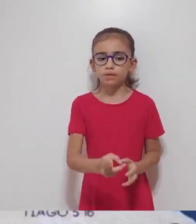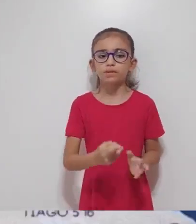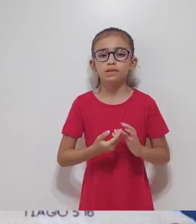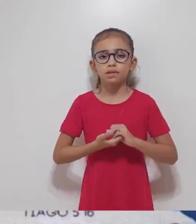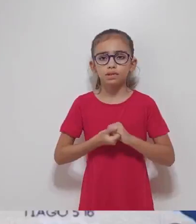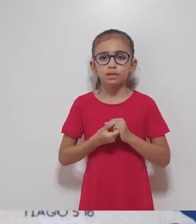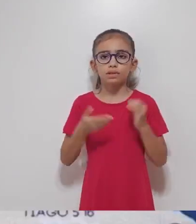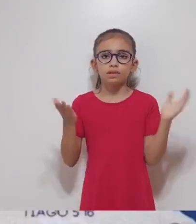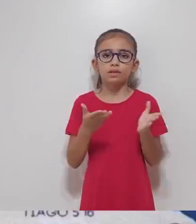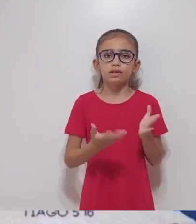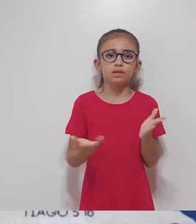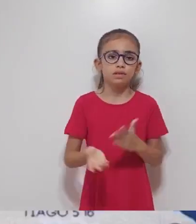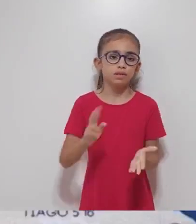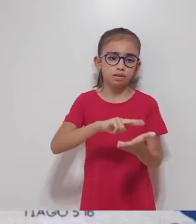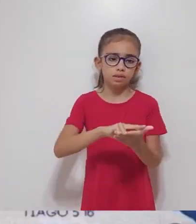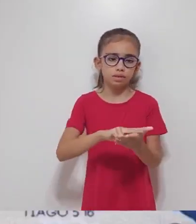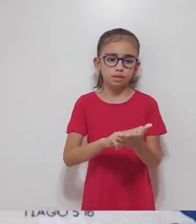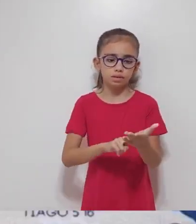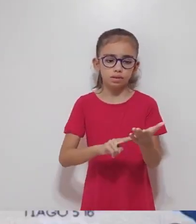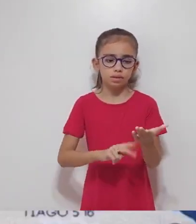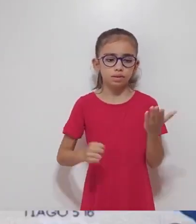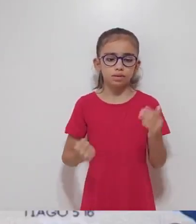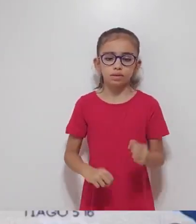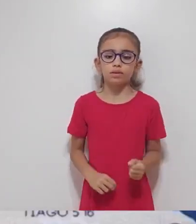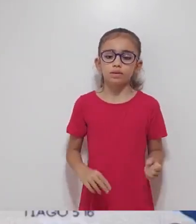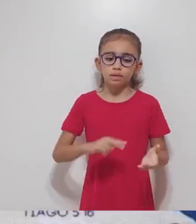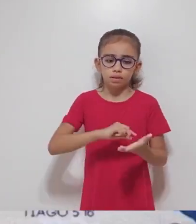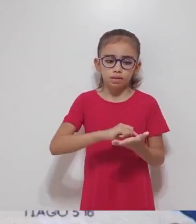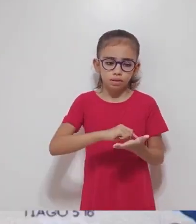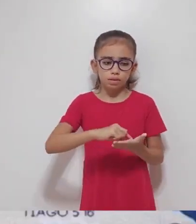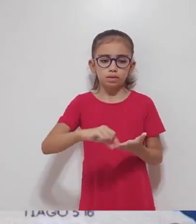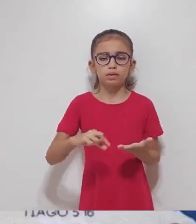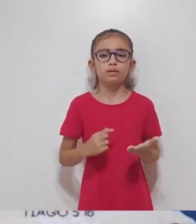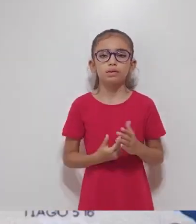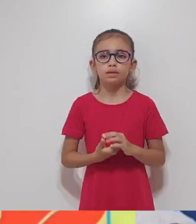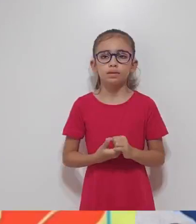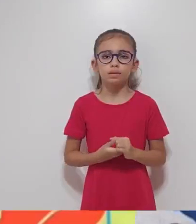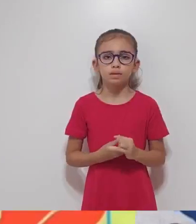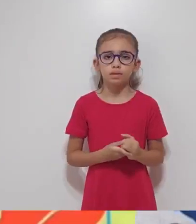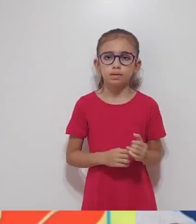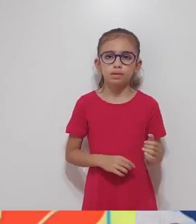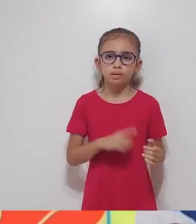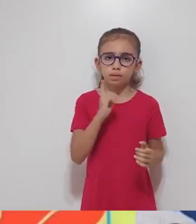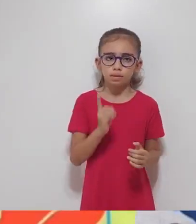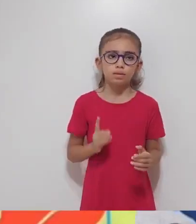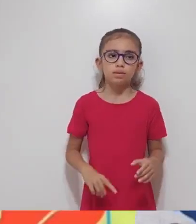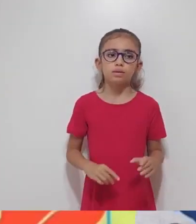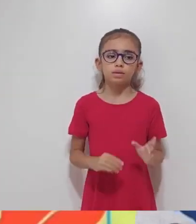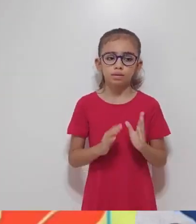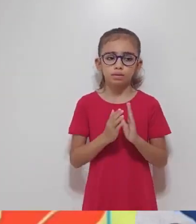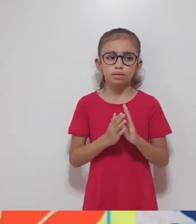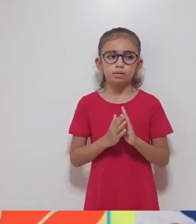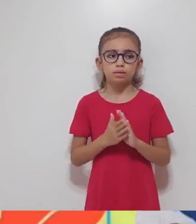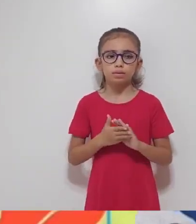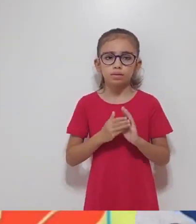mesmo. E agora nós vamos ler mais uma vez o versículo. A tia vai estar colocando aí na tela para que vocês possam guardar